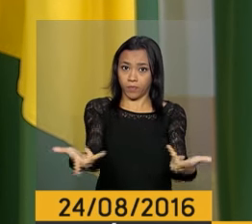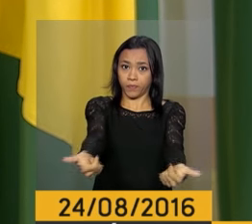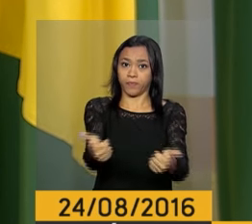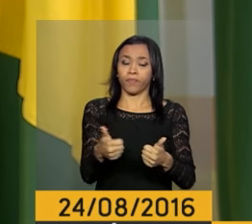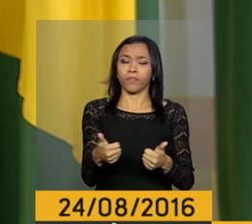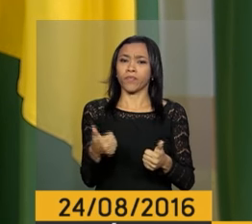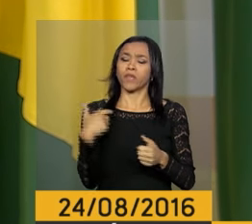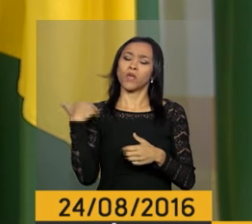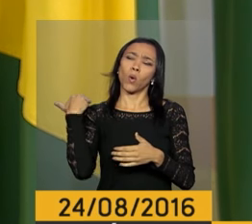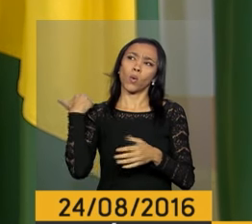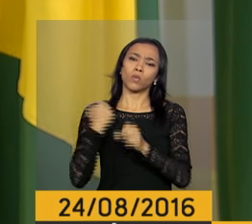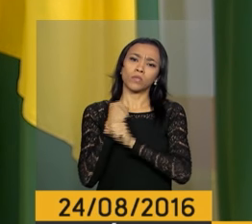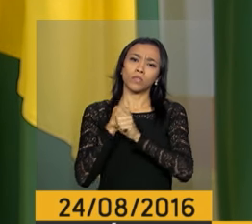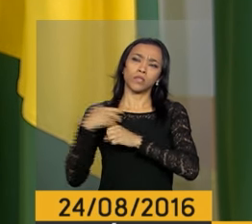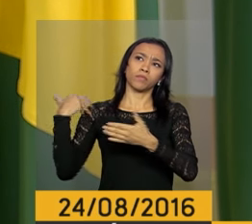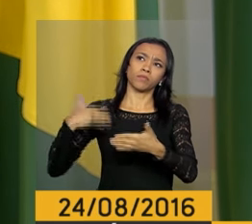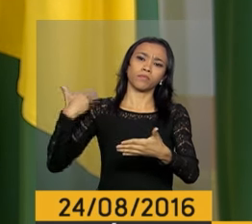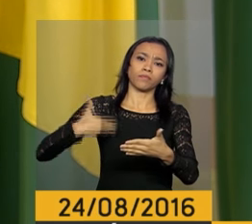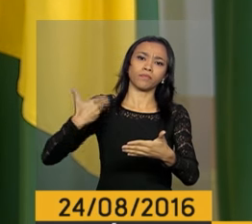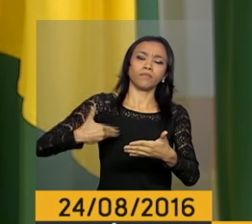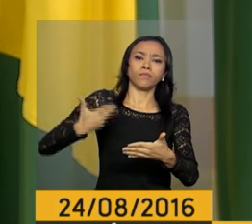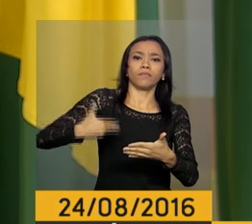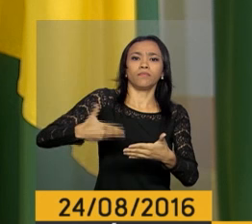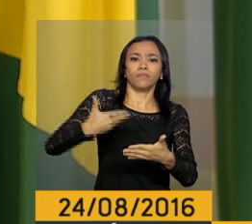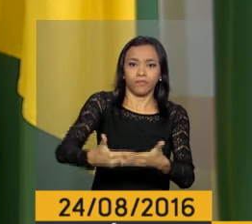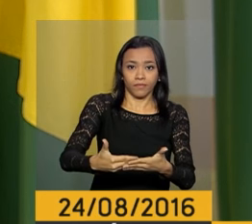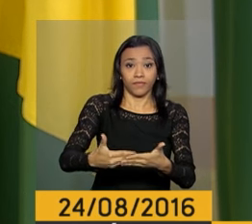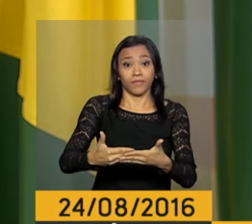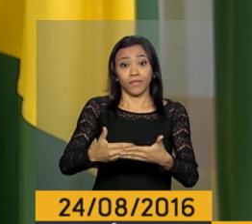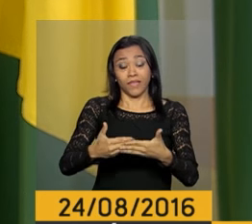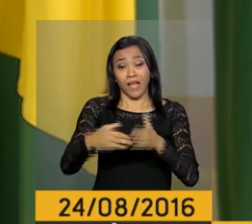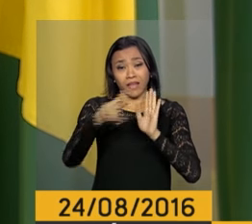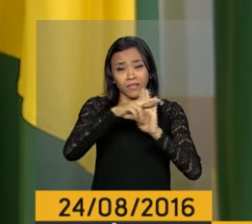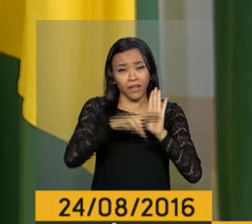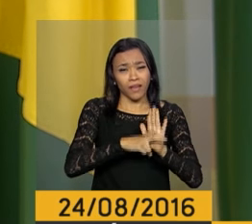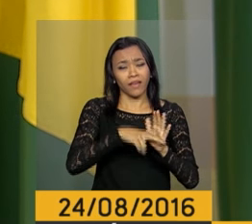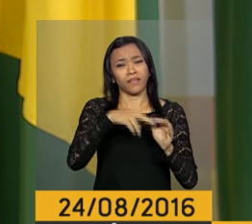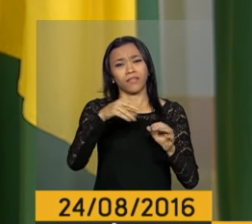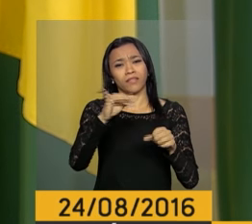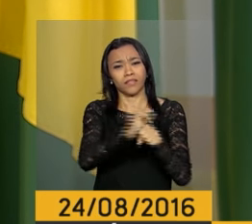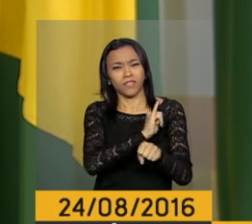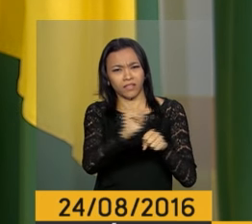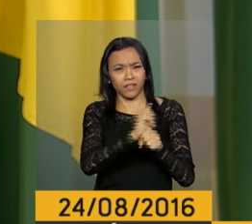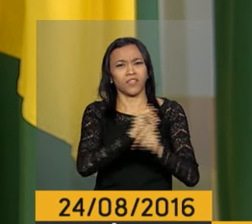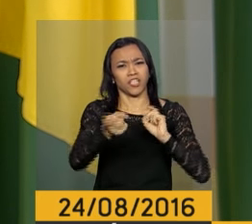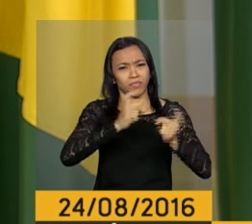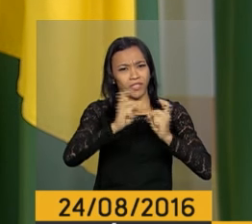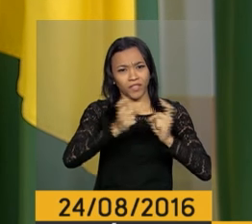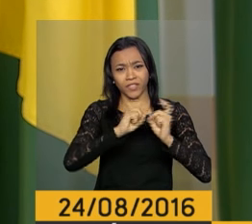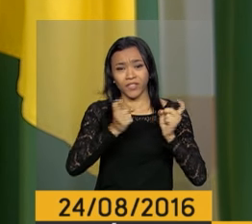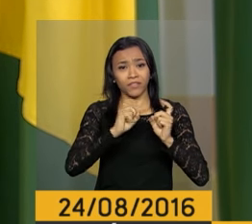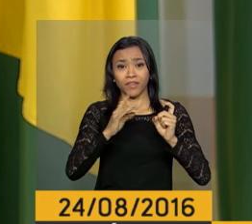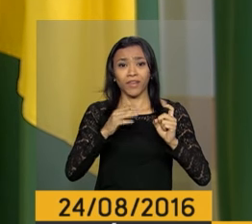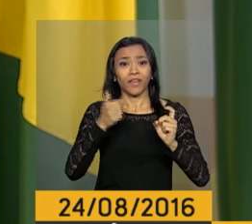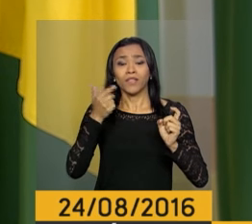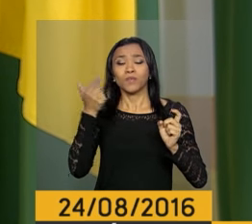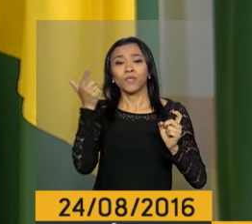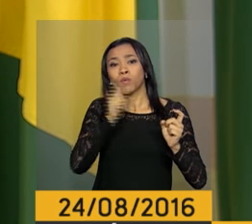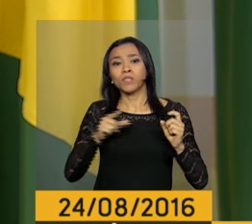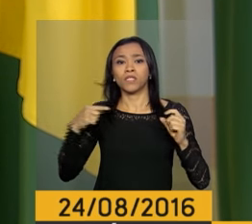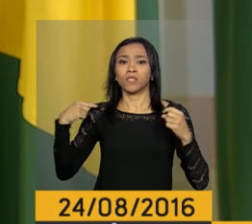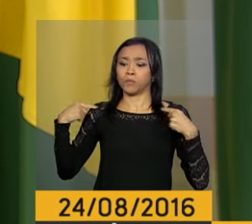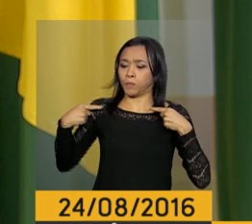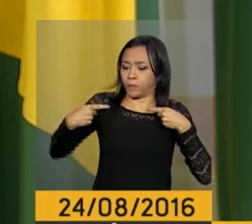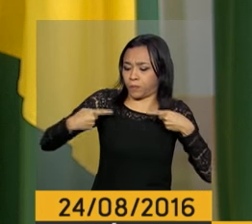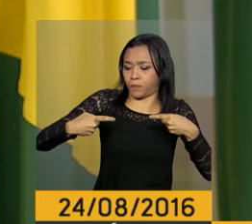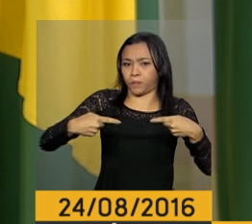não se pode dizer o mesmo do acervo de medidas administrativas aplicáveis a esse setor.